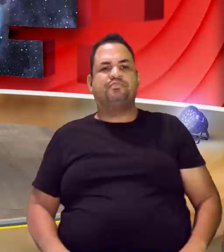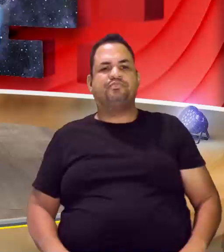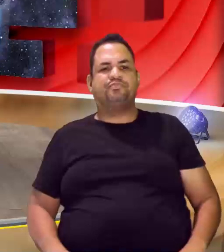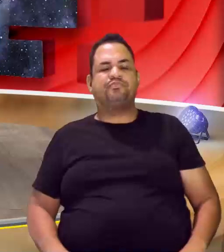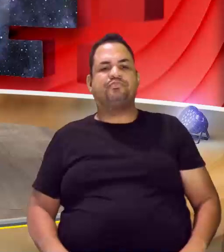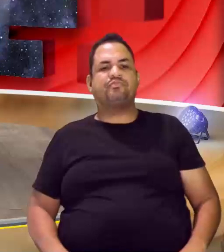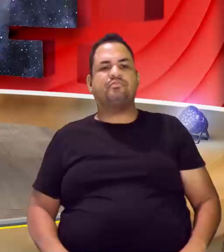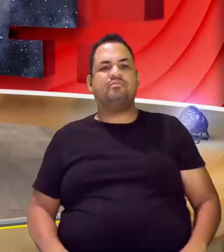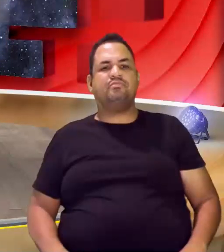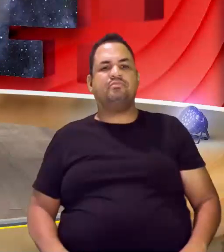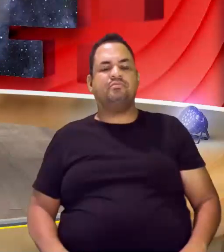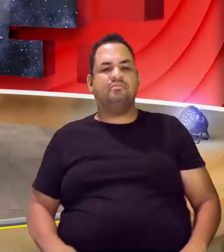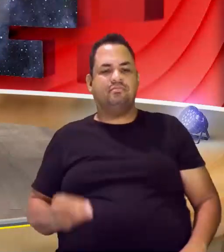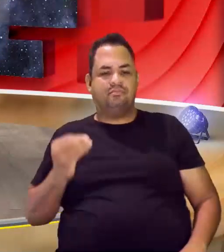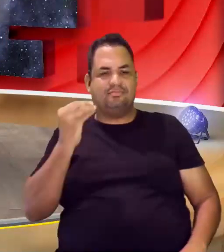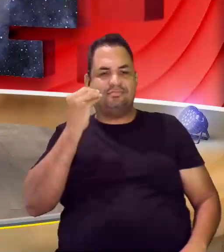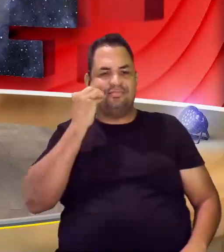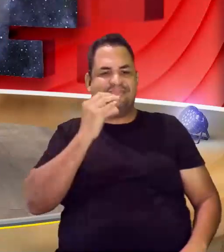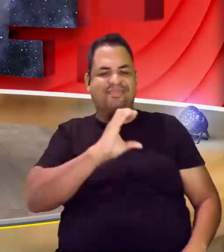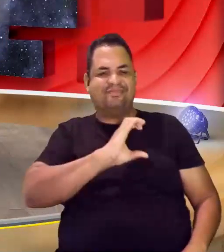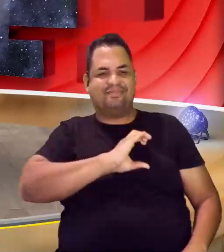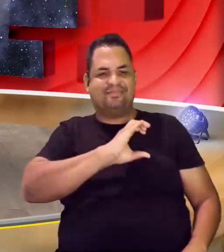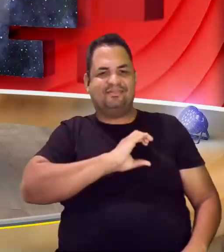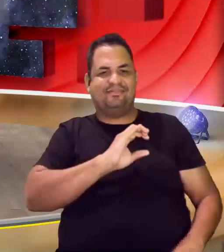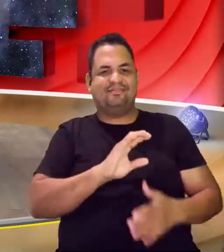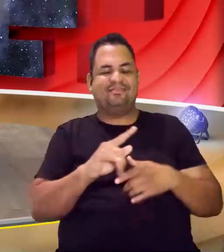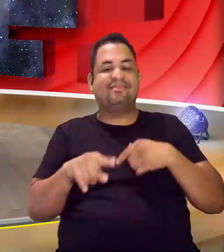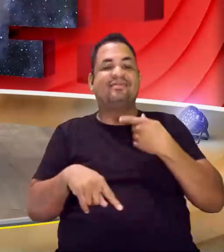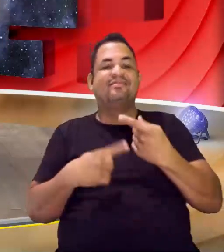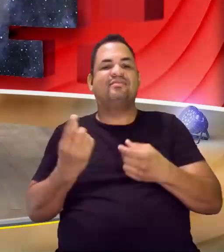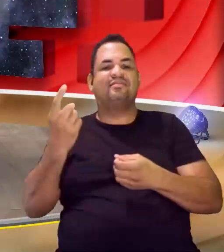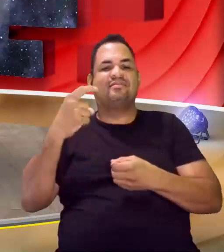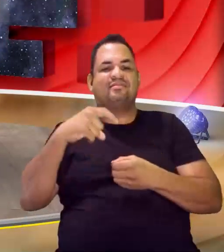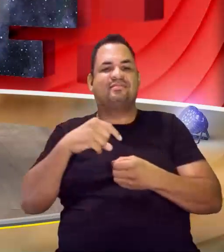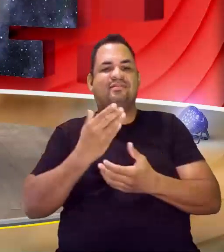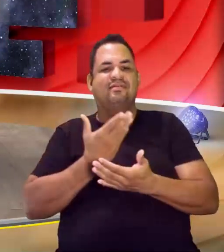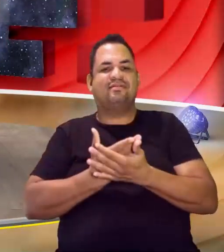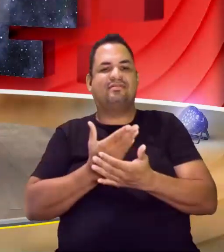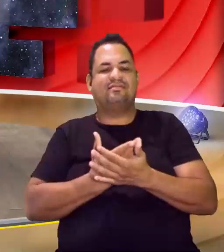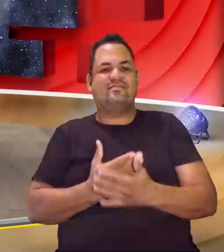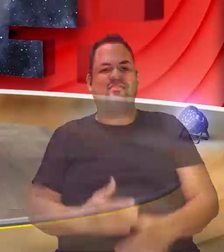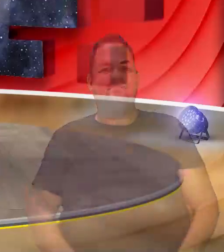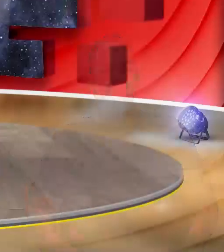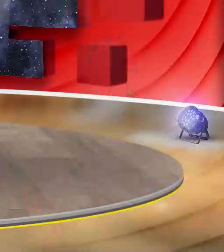Então ficamos por aqui. Aquele beijo no coração e até a próxima aula. Tchau, tchau.